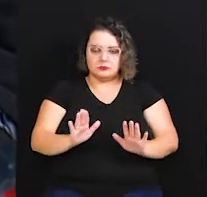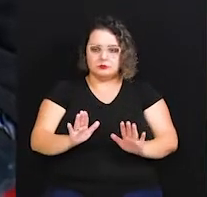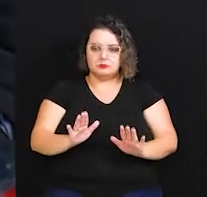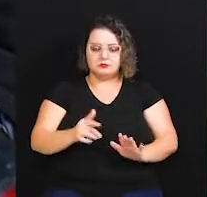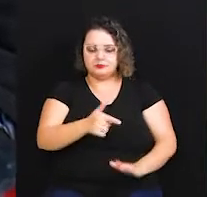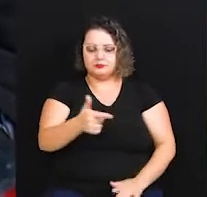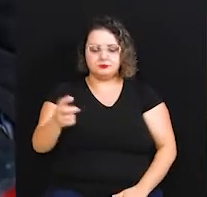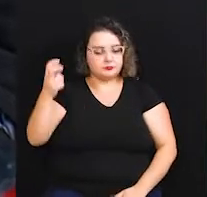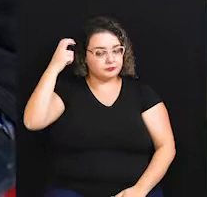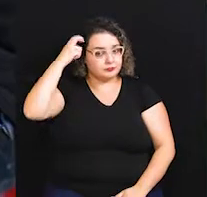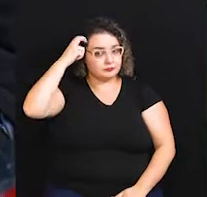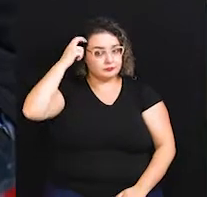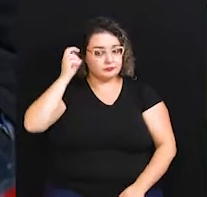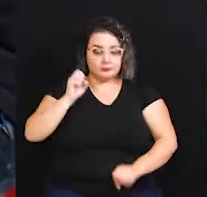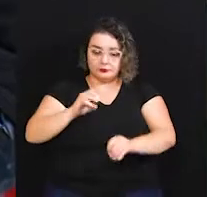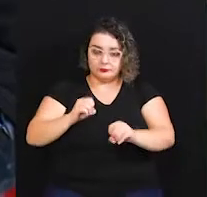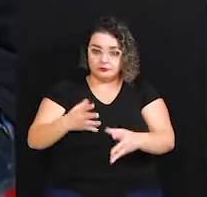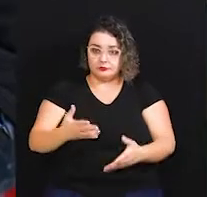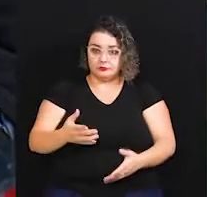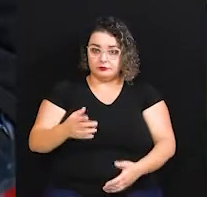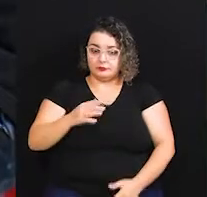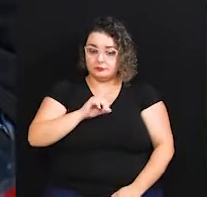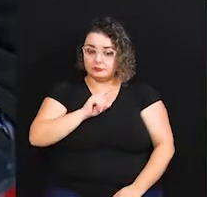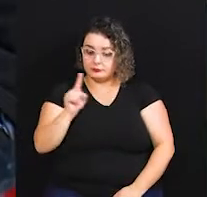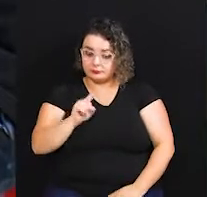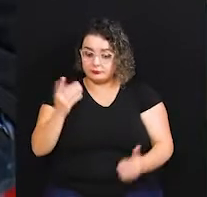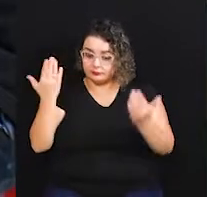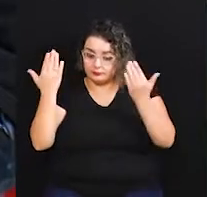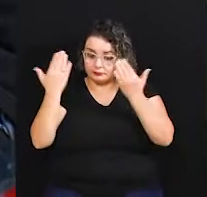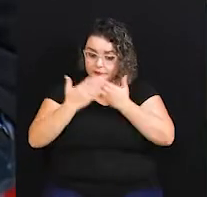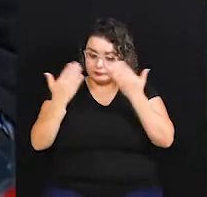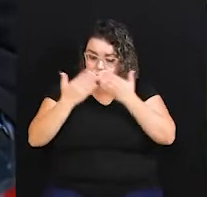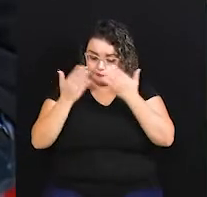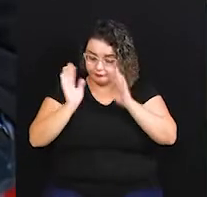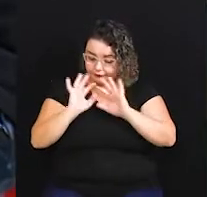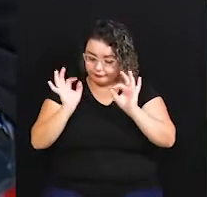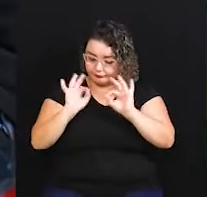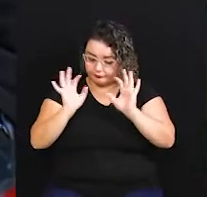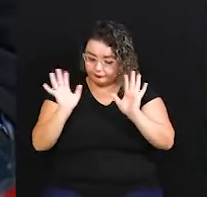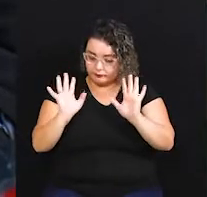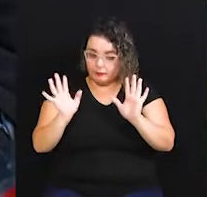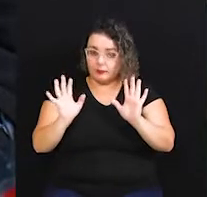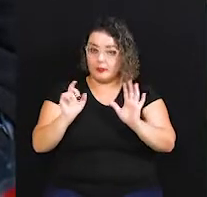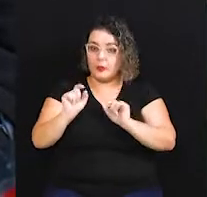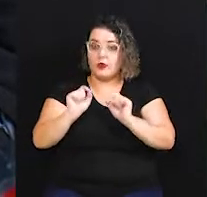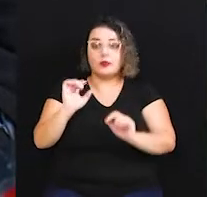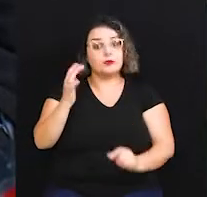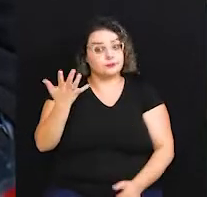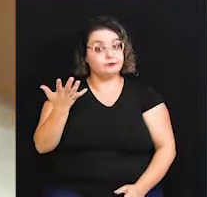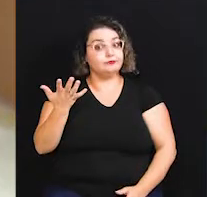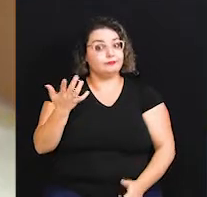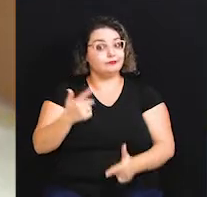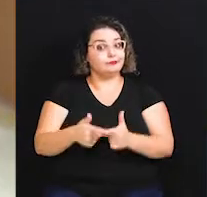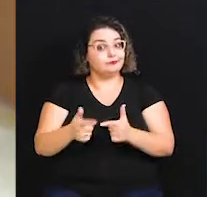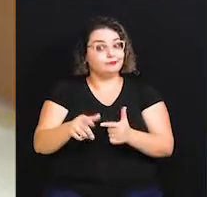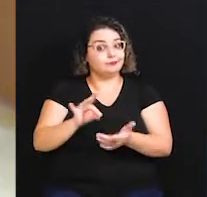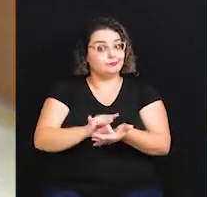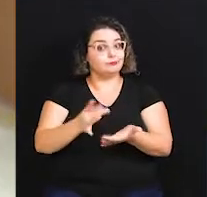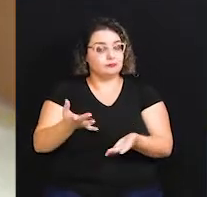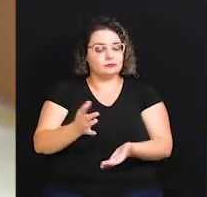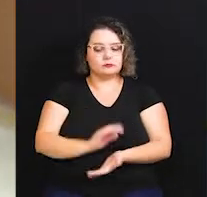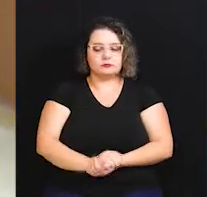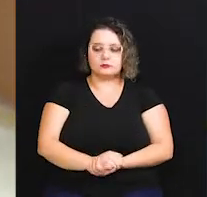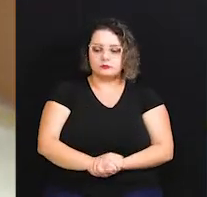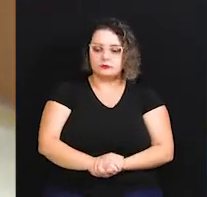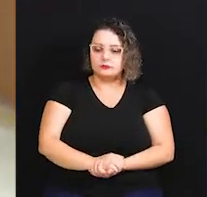às vezes, não enxergar o que se precisa enxergar da situação que a gente se encontra, às vezes, né? Eu penso assim,